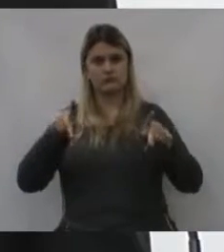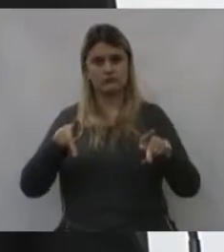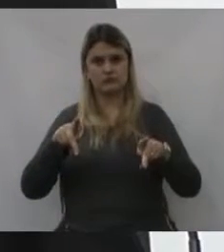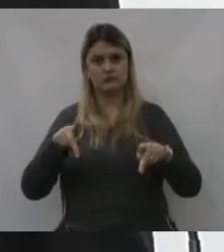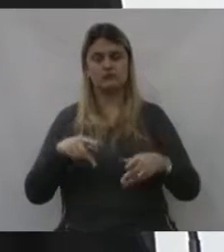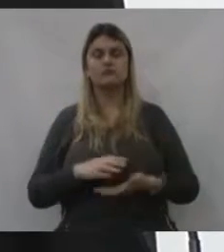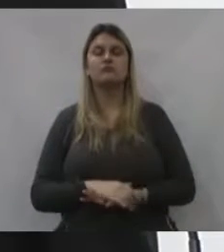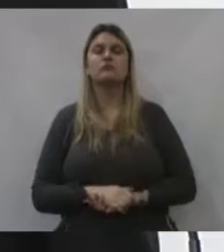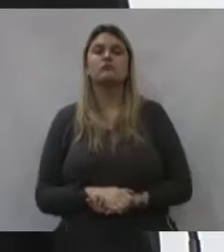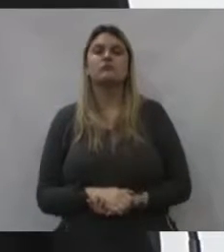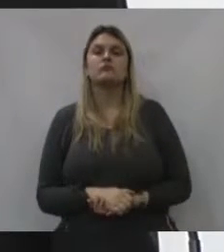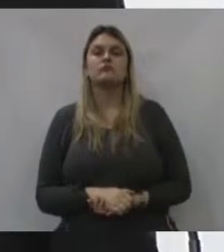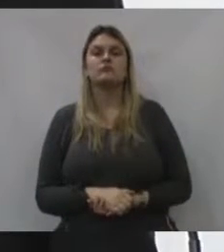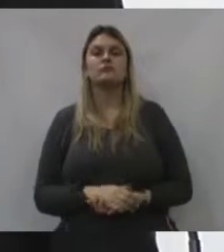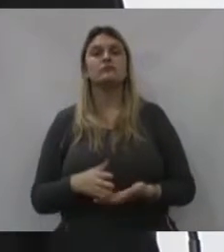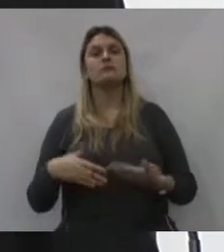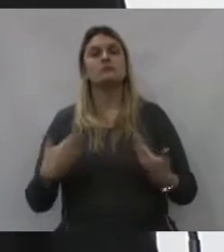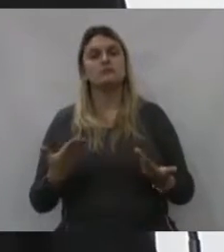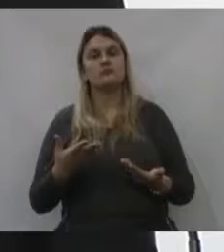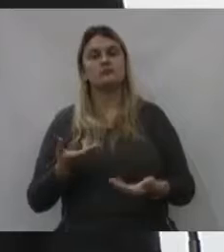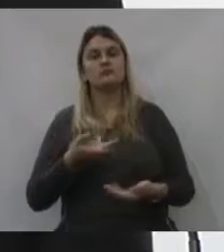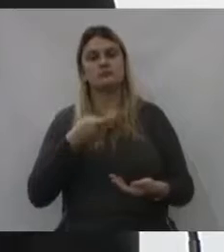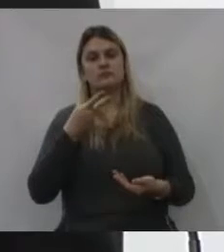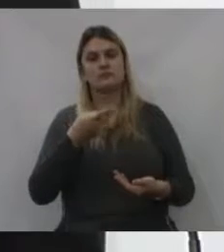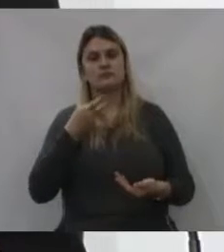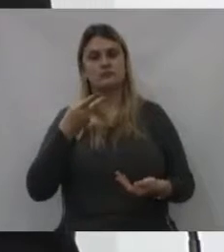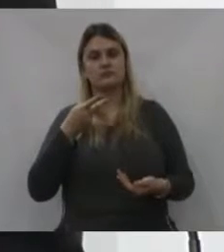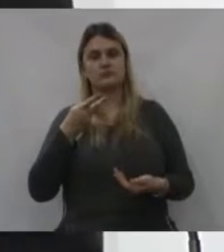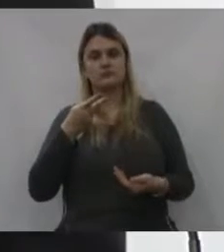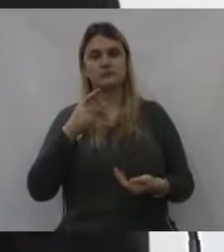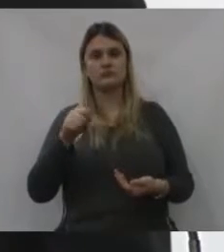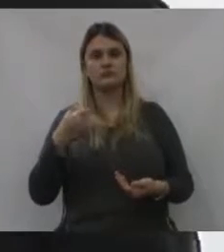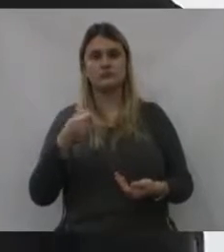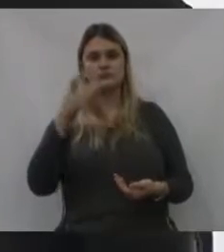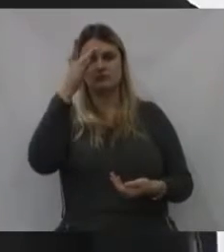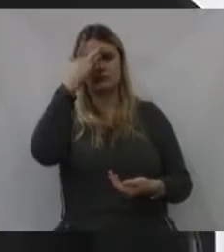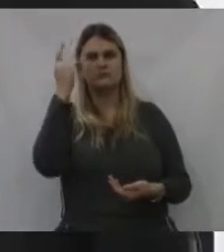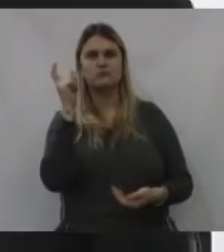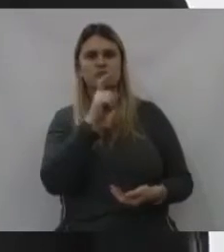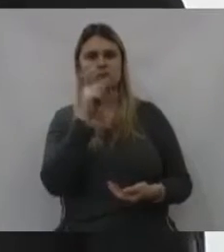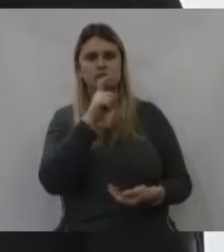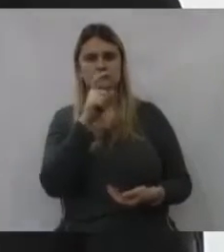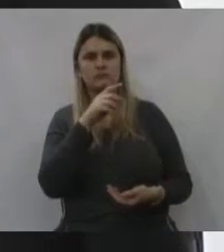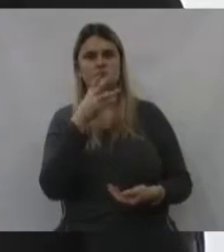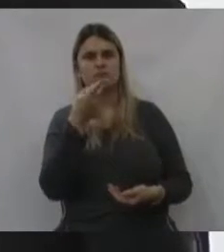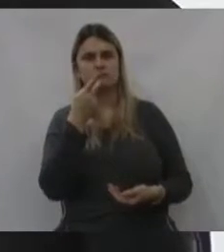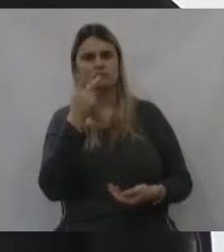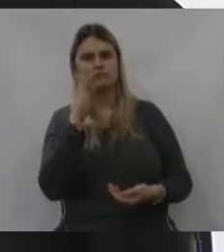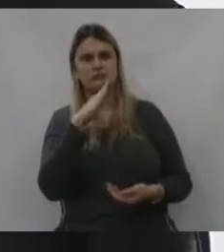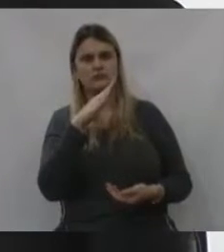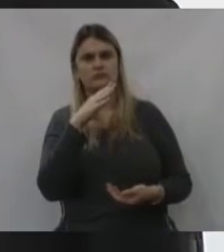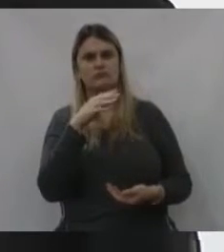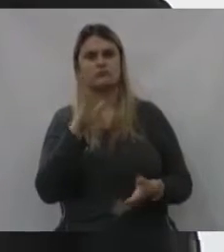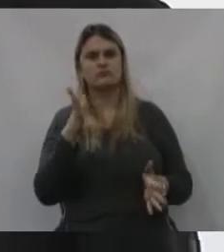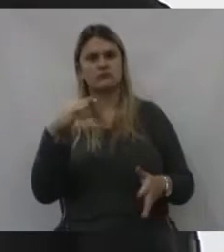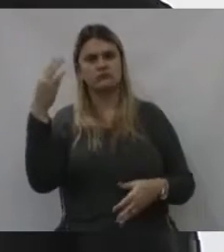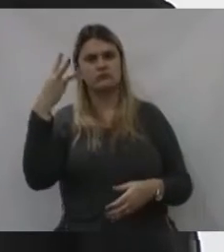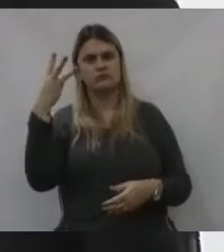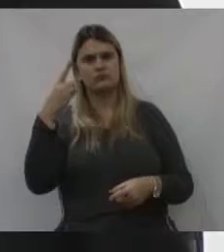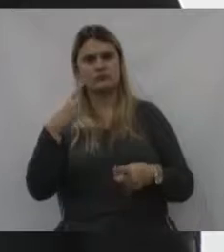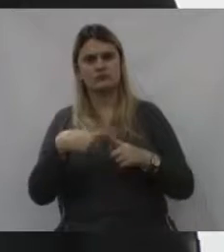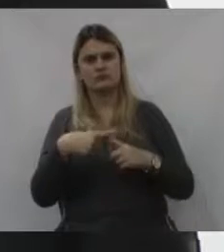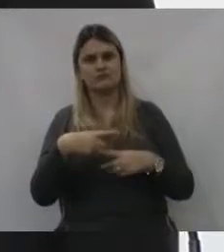população através desse canal. Então, trata-se de uma calúnia, uma difamação, que já é